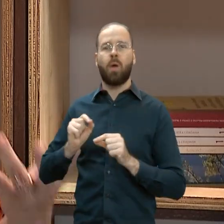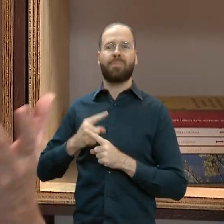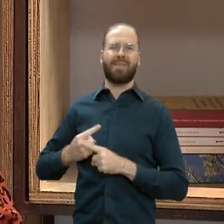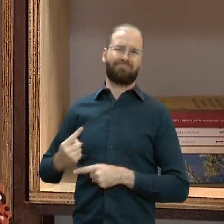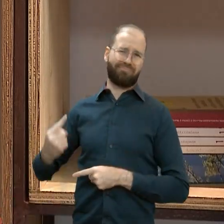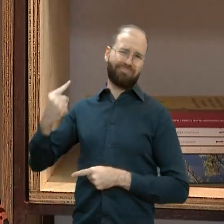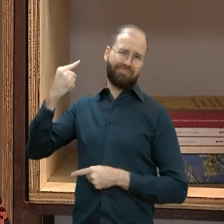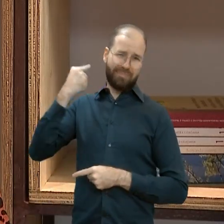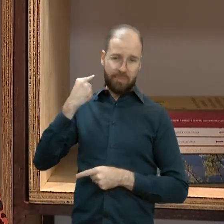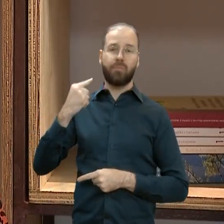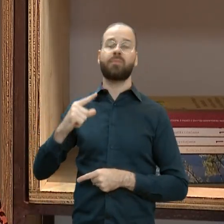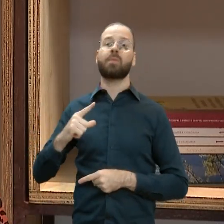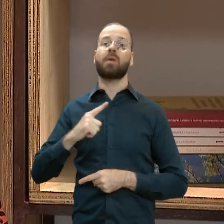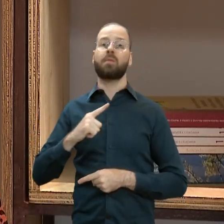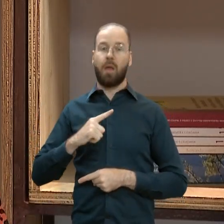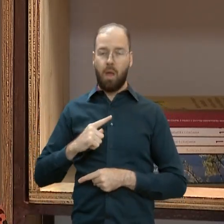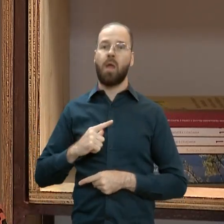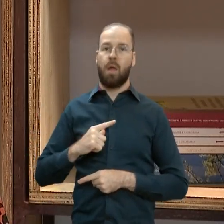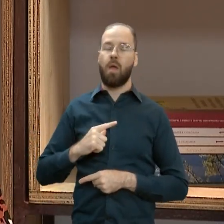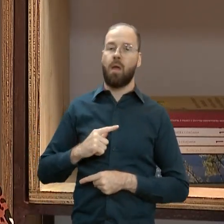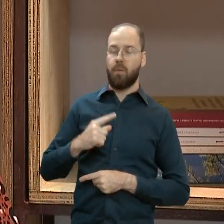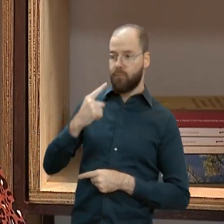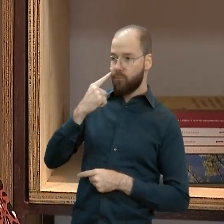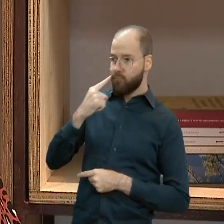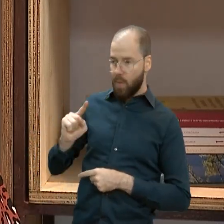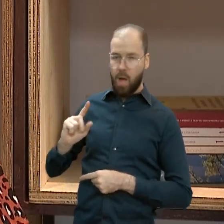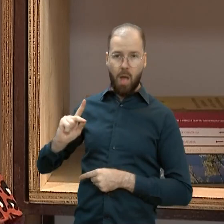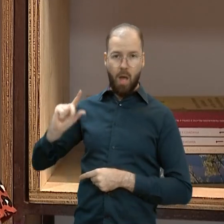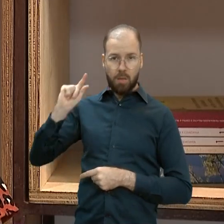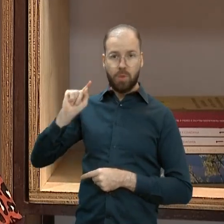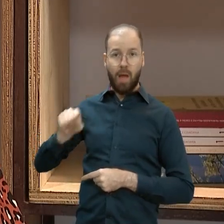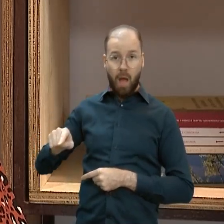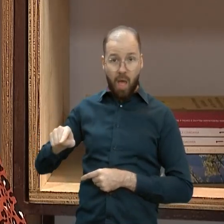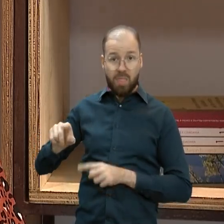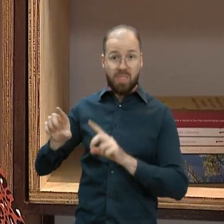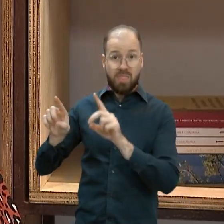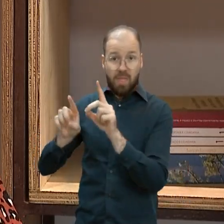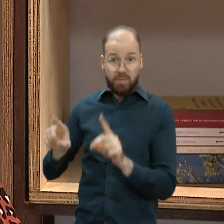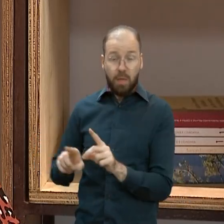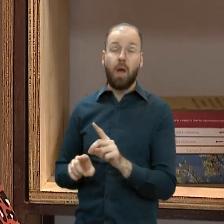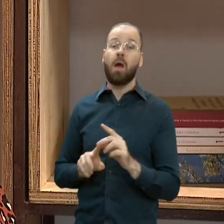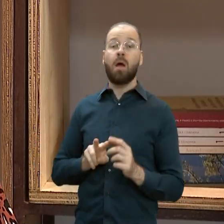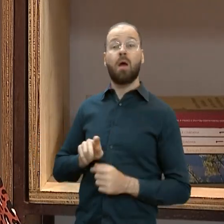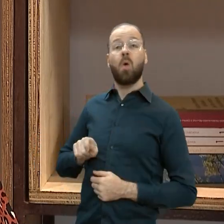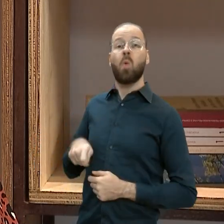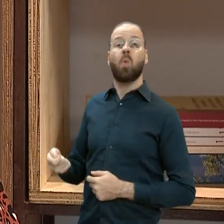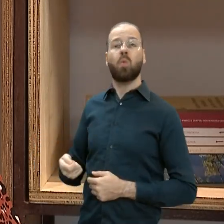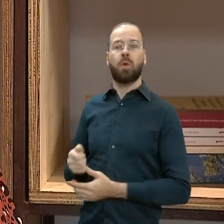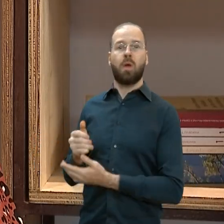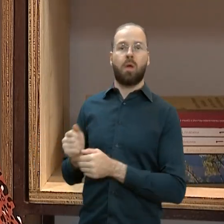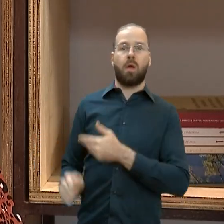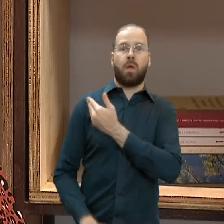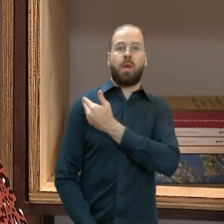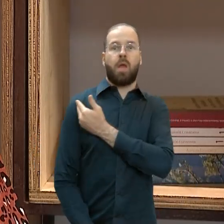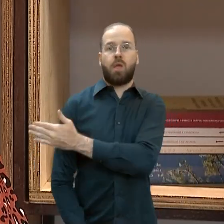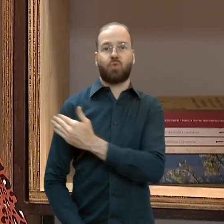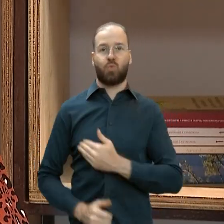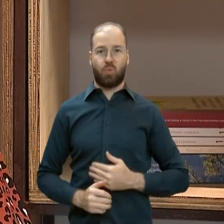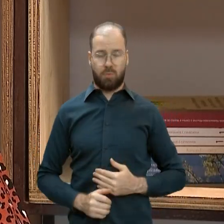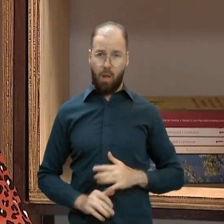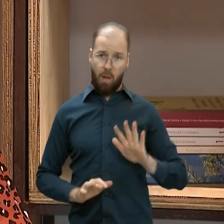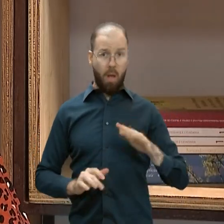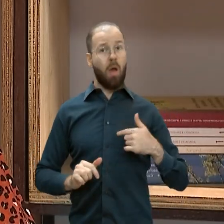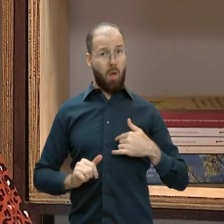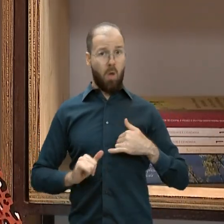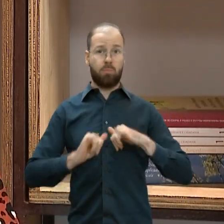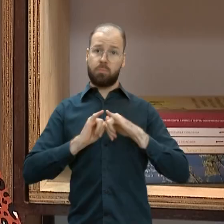marcas essas pessoas eram excluídas. Então, eu estou fazendo pensamento aqui que se